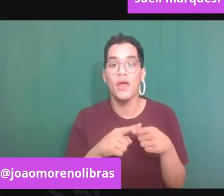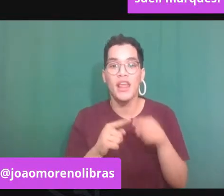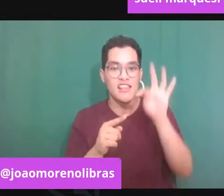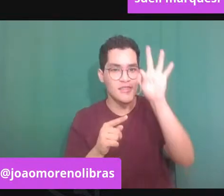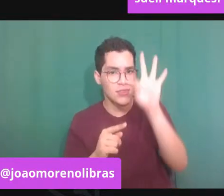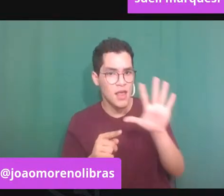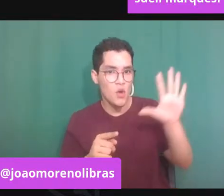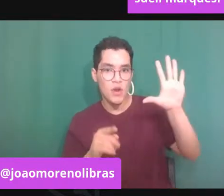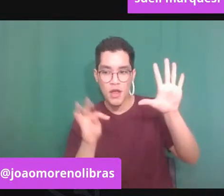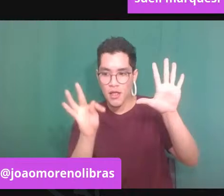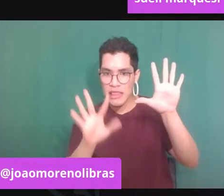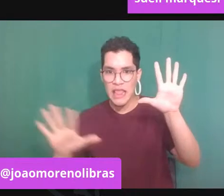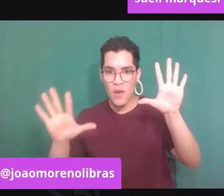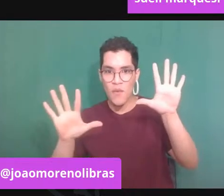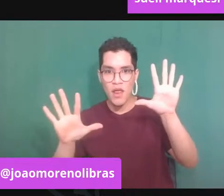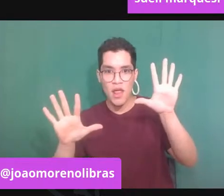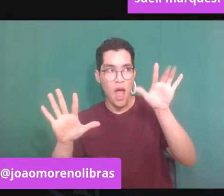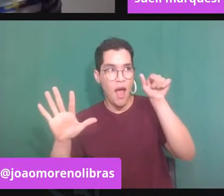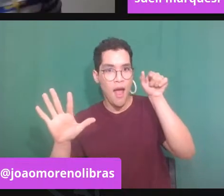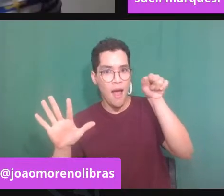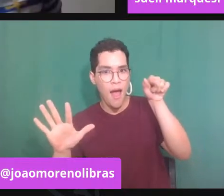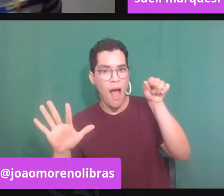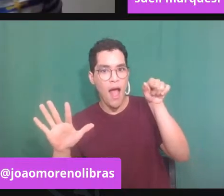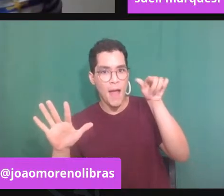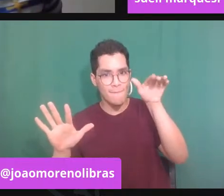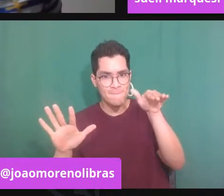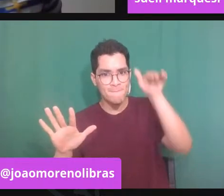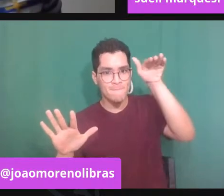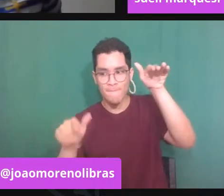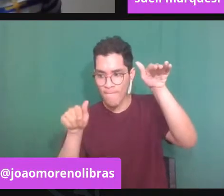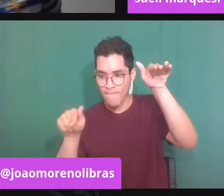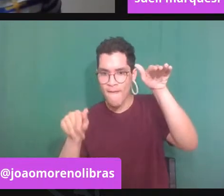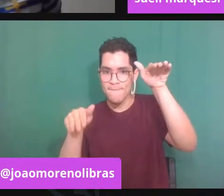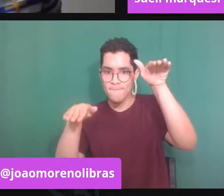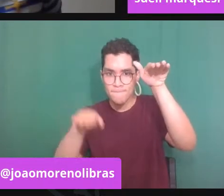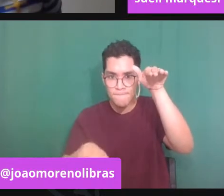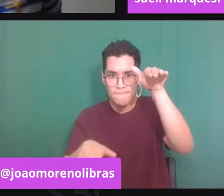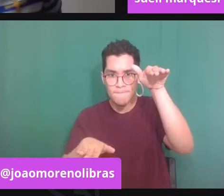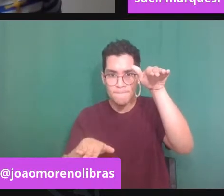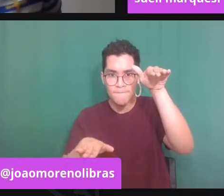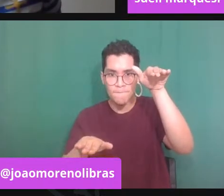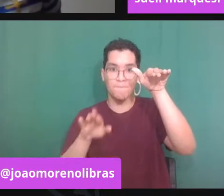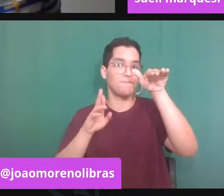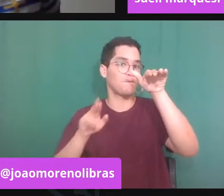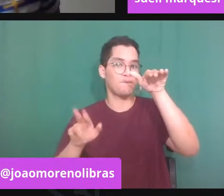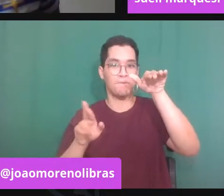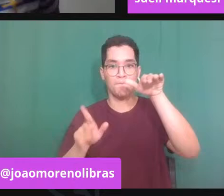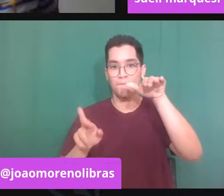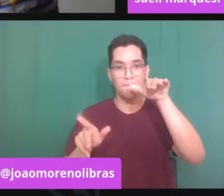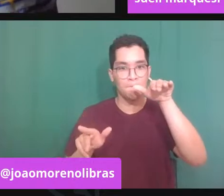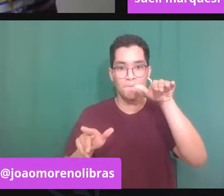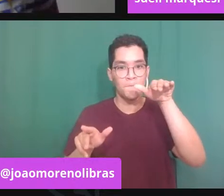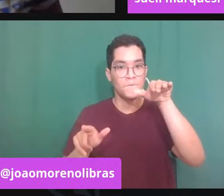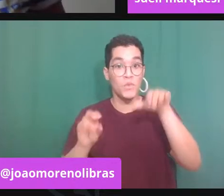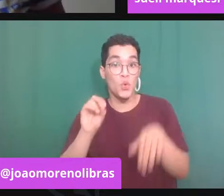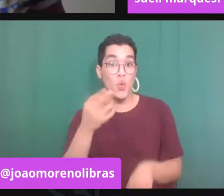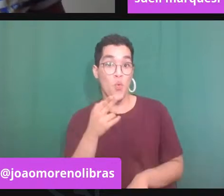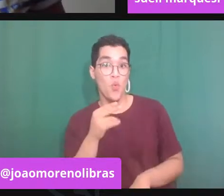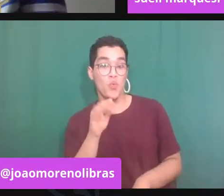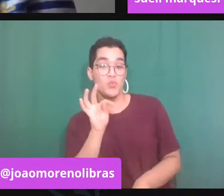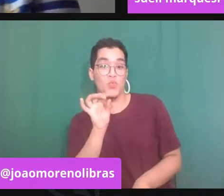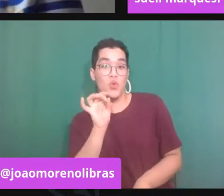Não existe uma teoria que ela seja, assim, por si só, né,